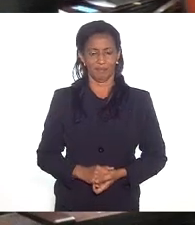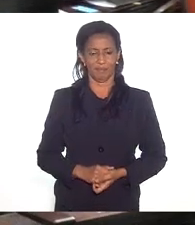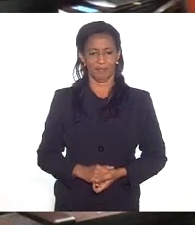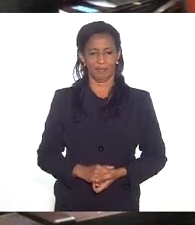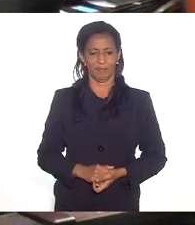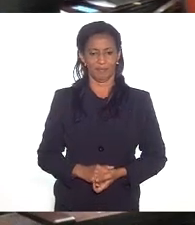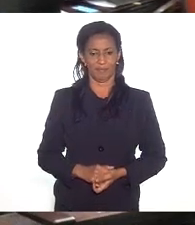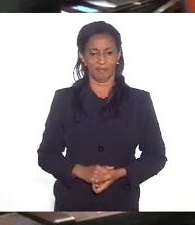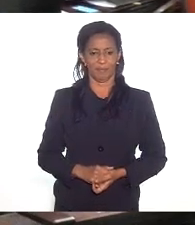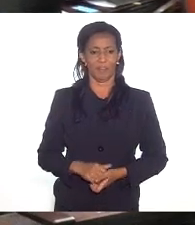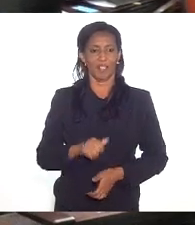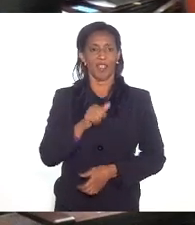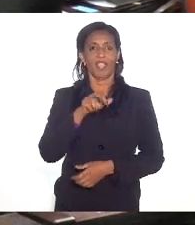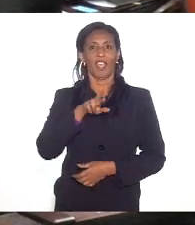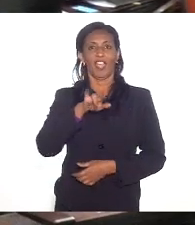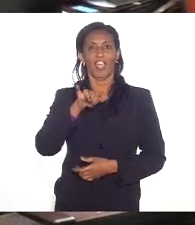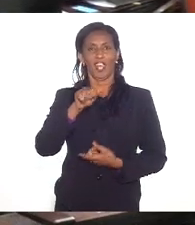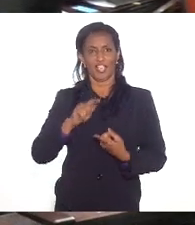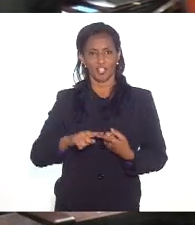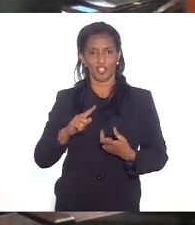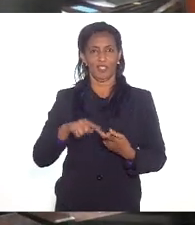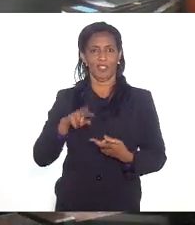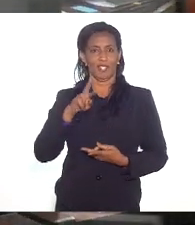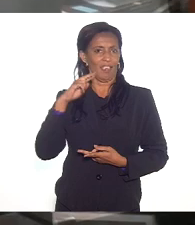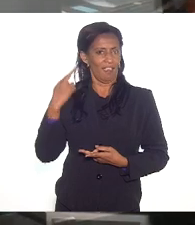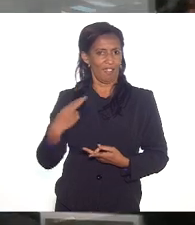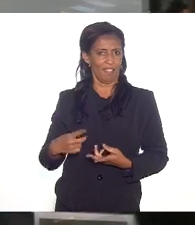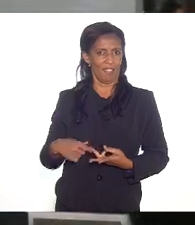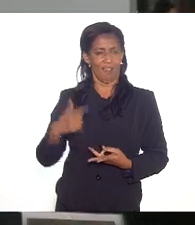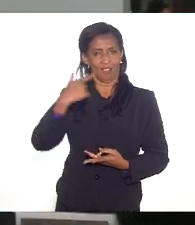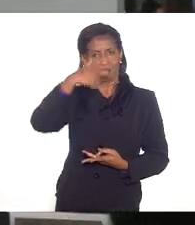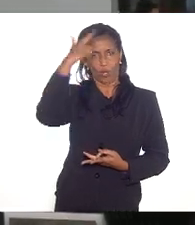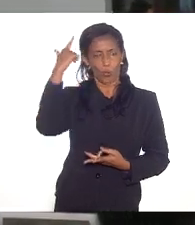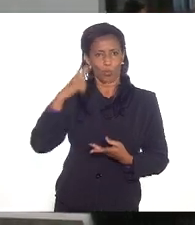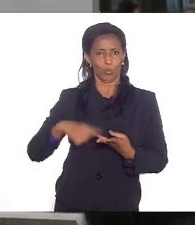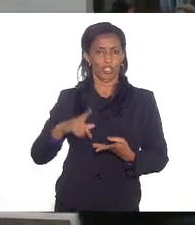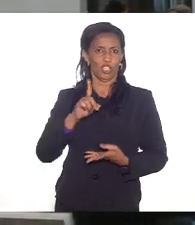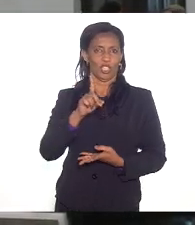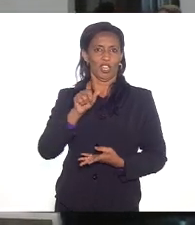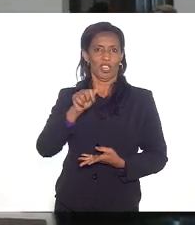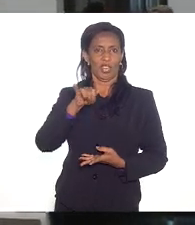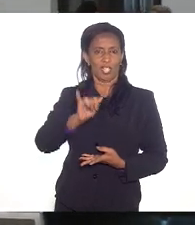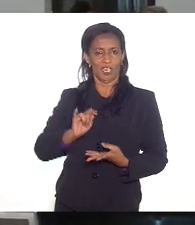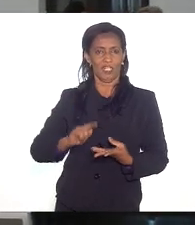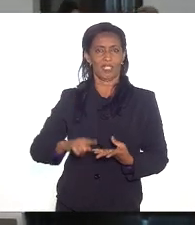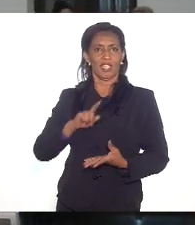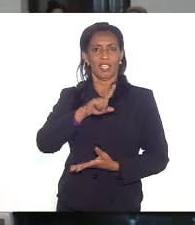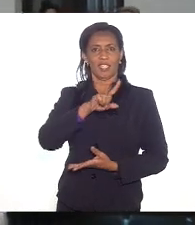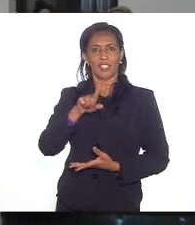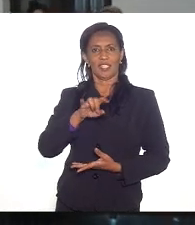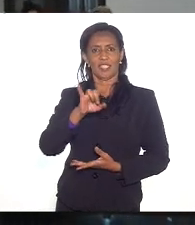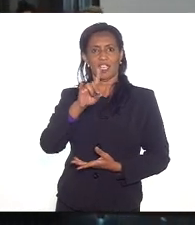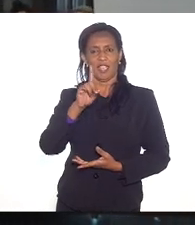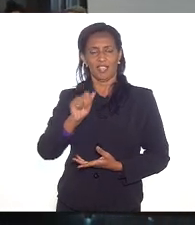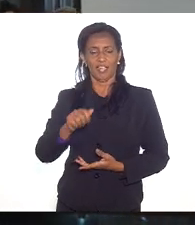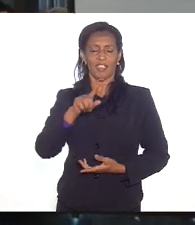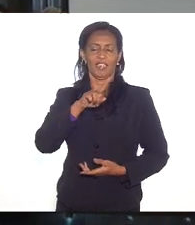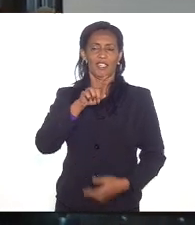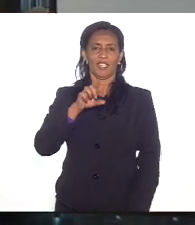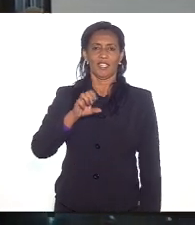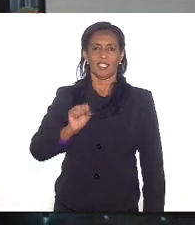o resultado da enfermeira Rejane Renata Luiz Paulo Dani Sagan Martha Rocha